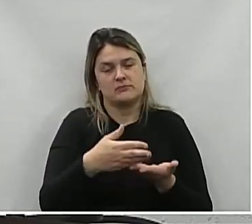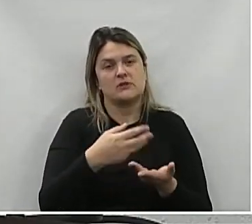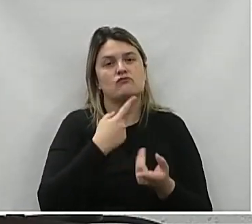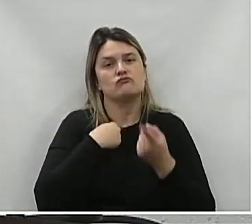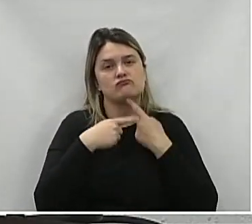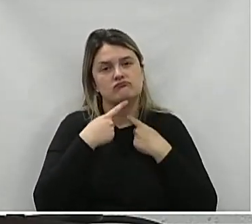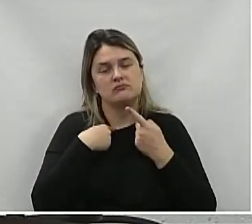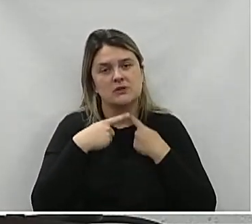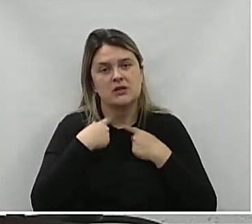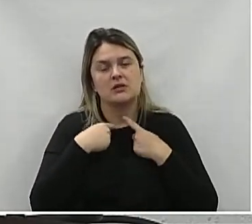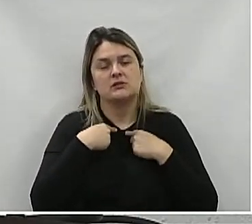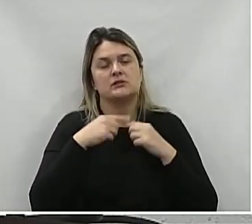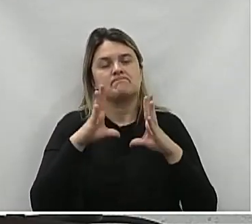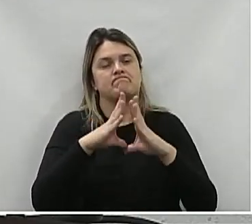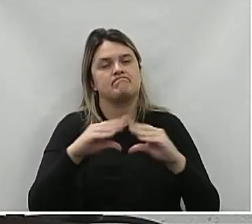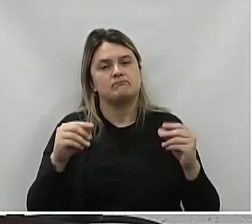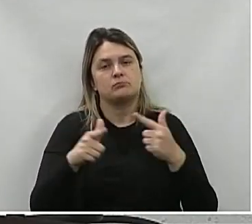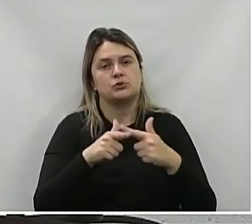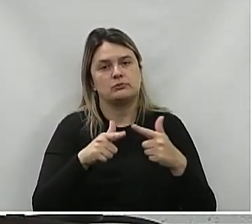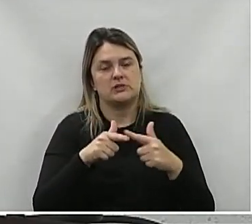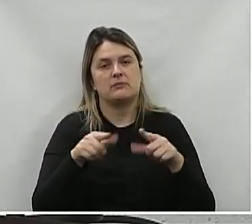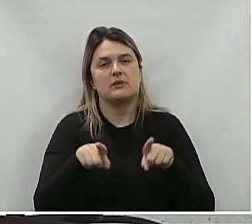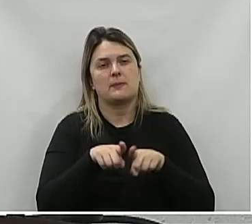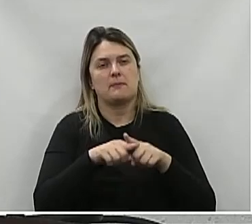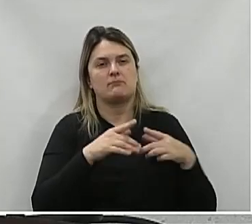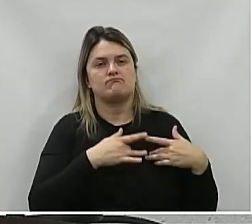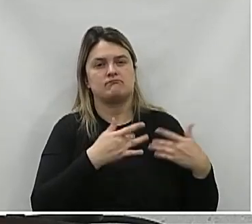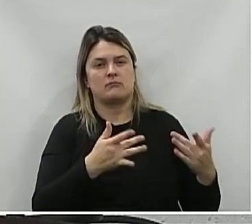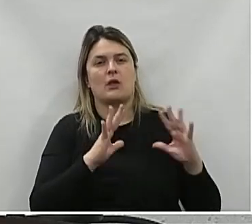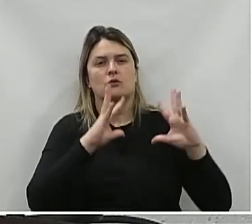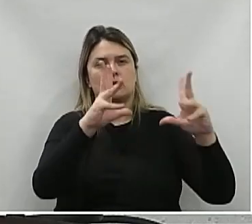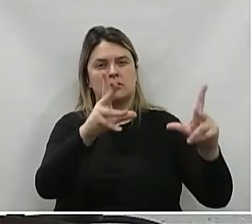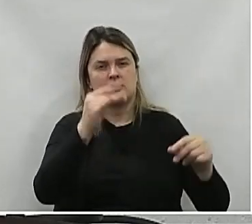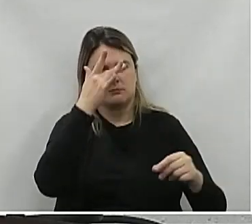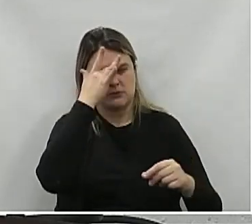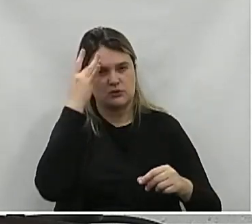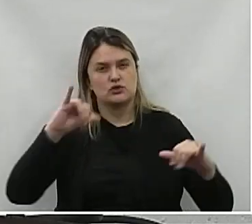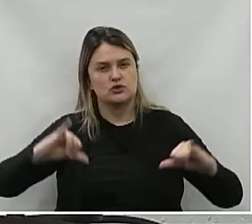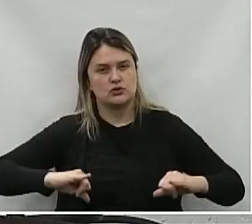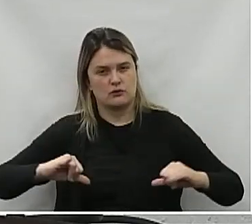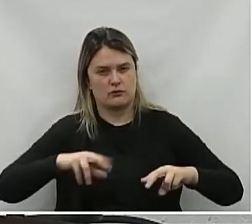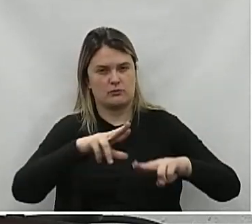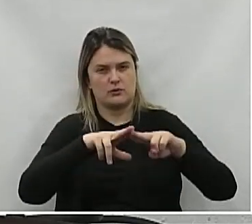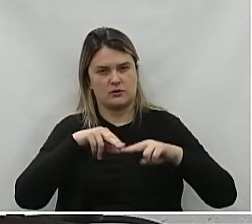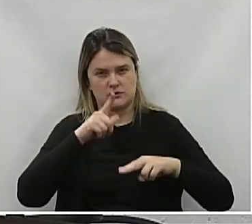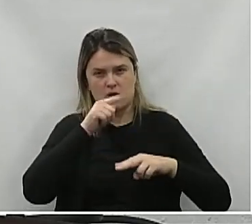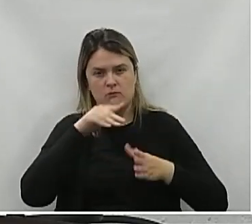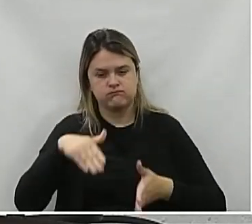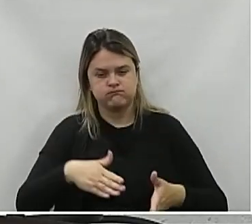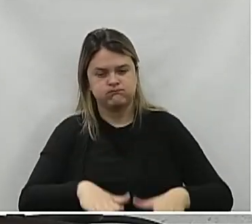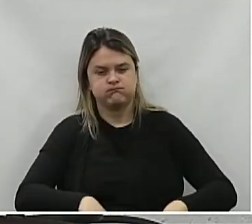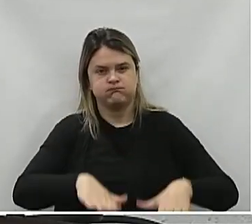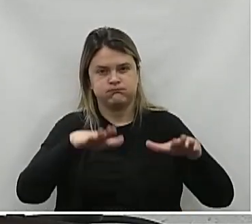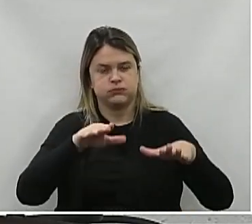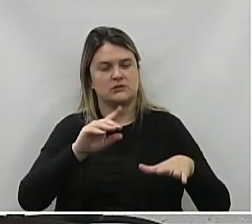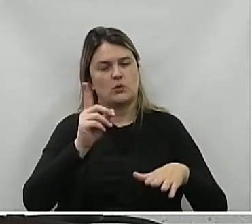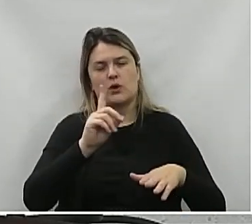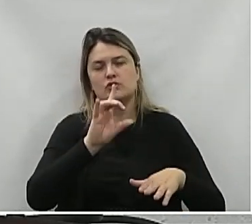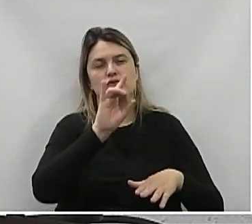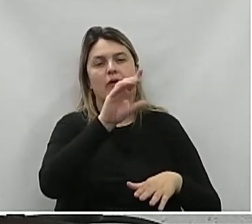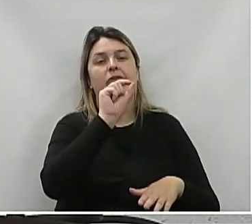que seja externada a nossa solidariedade a todas as pessoas afetadas, e essas não são apenas as pessoas que estão com